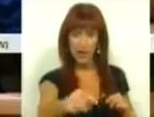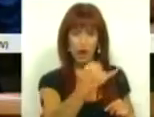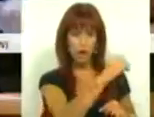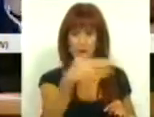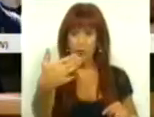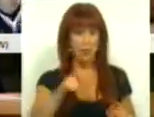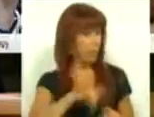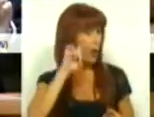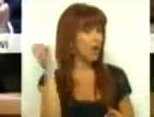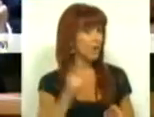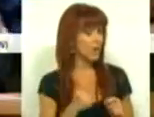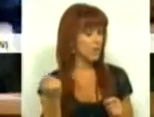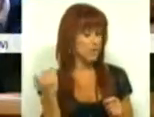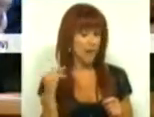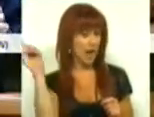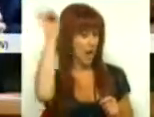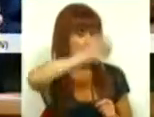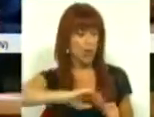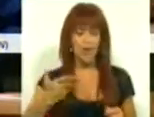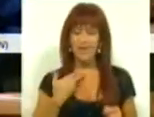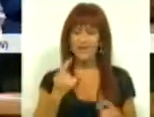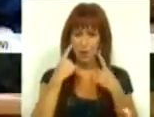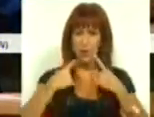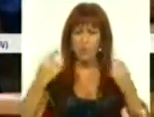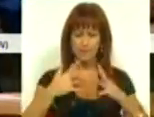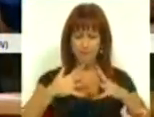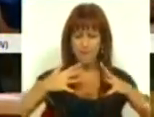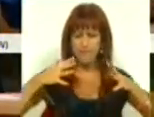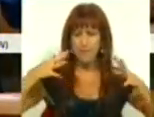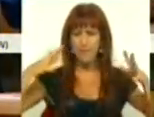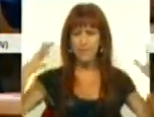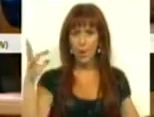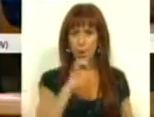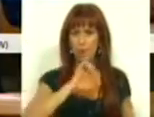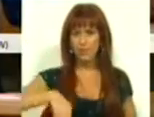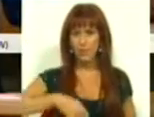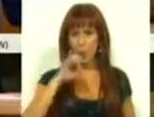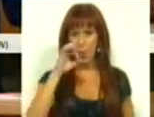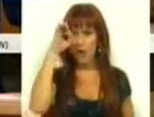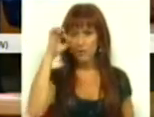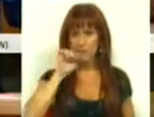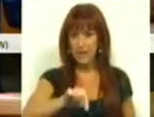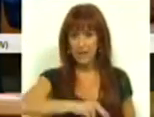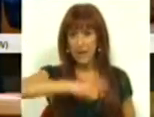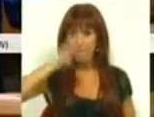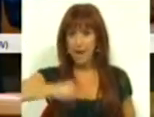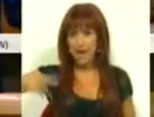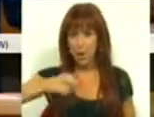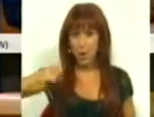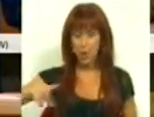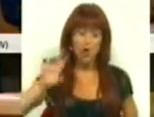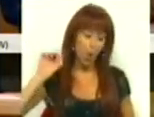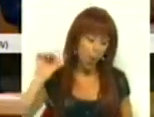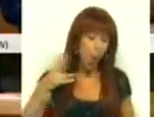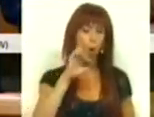2001, e não é a revisão mais recente, o endividamento público foi aumentado em cerca de 8,8 mil milhões de euros,